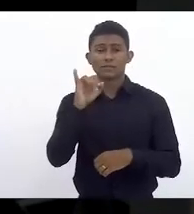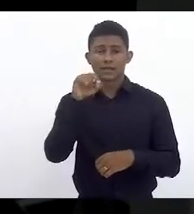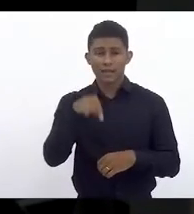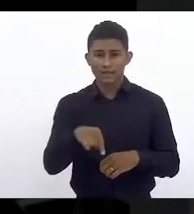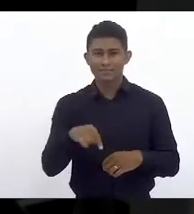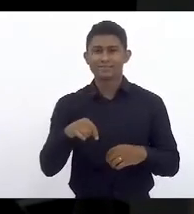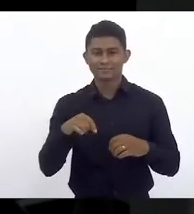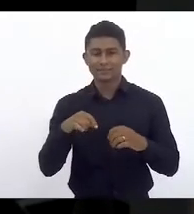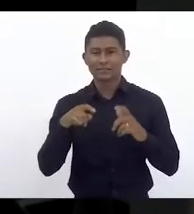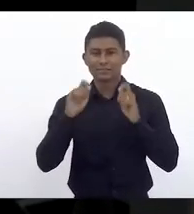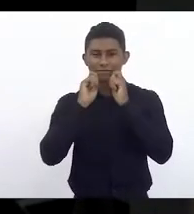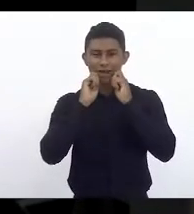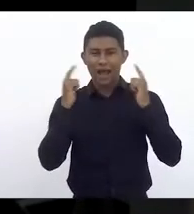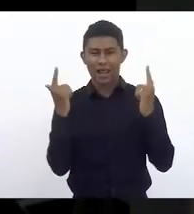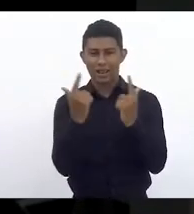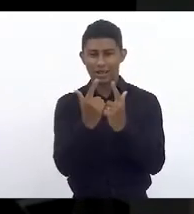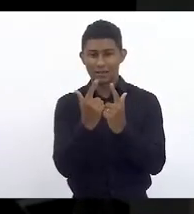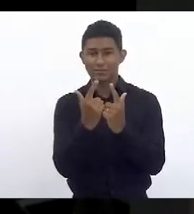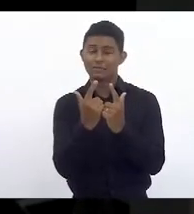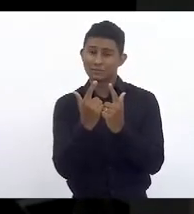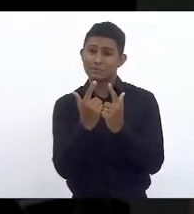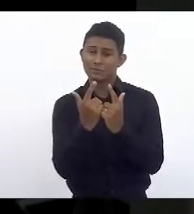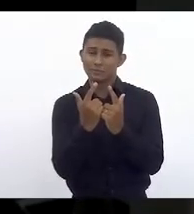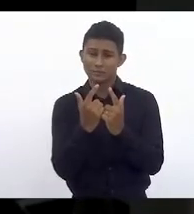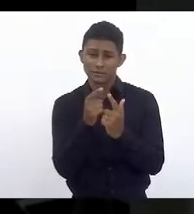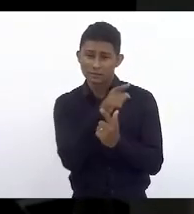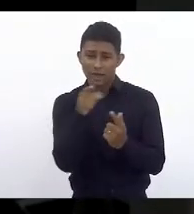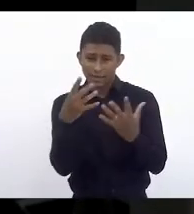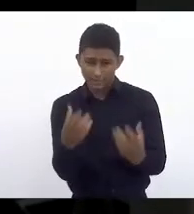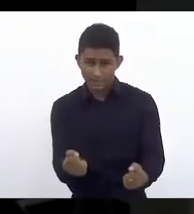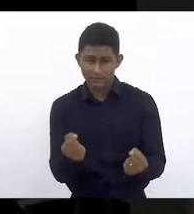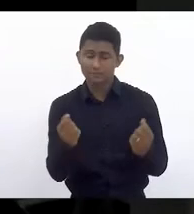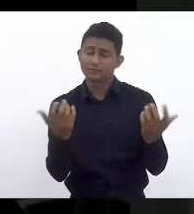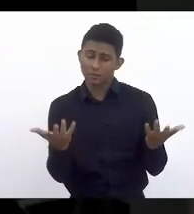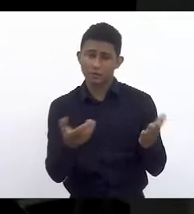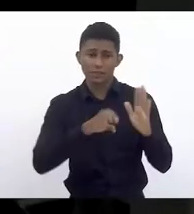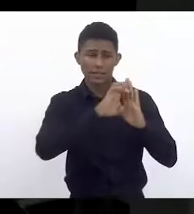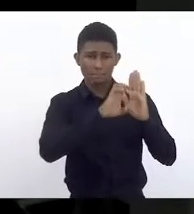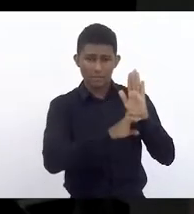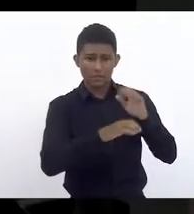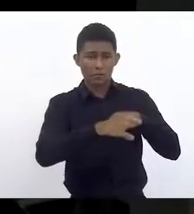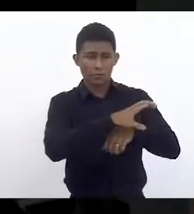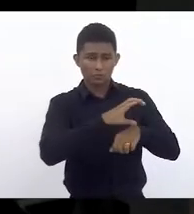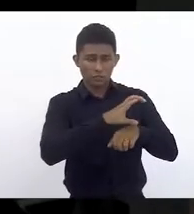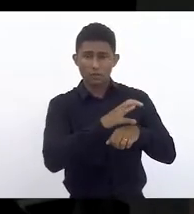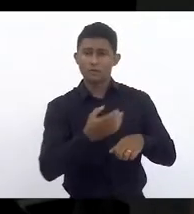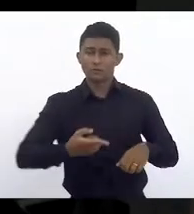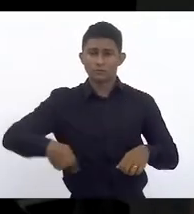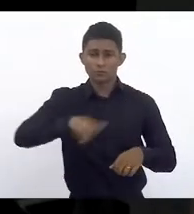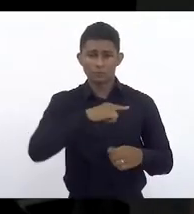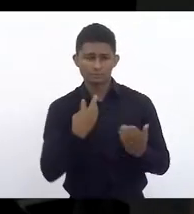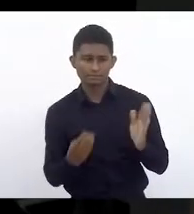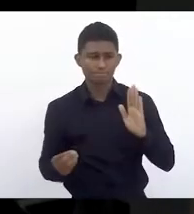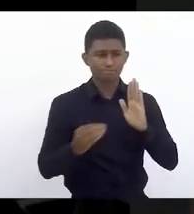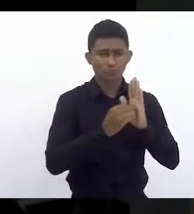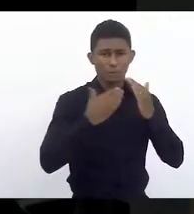entender, que a gente possa, inclusive, aperfeiçoar a própria emenda constitucional, até porque é um momento propício a